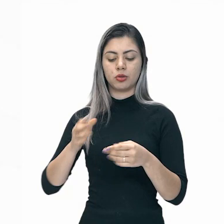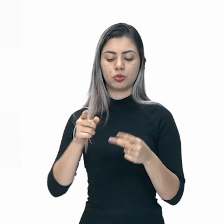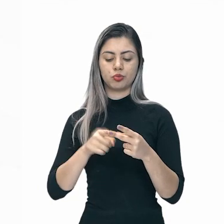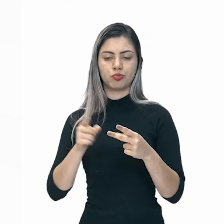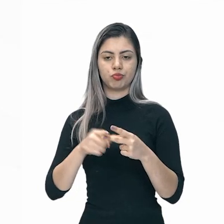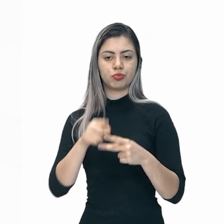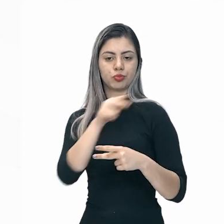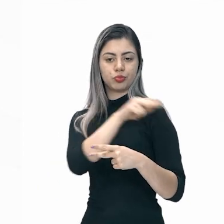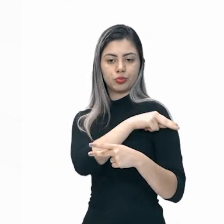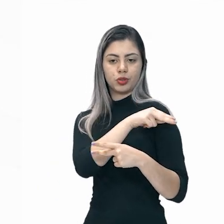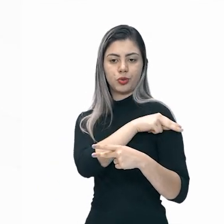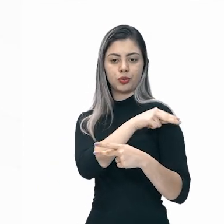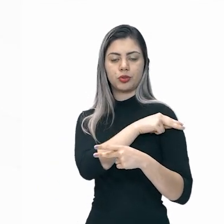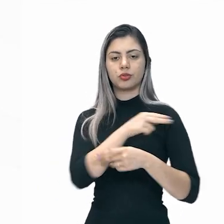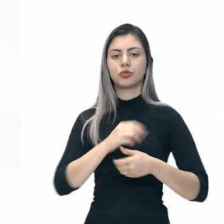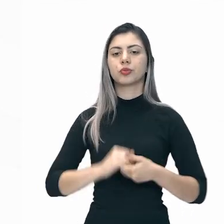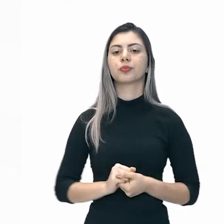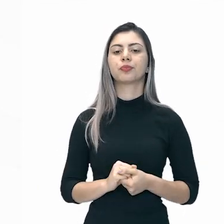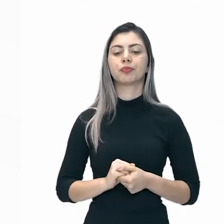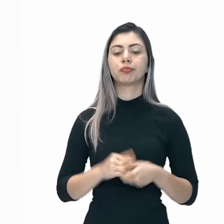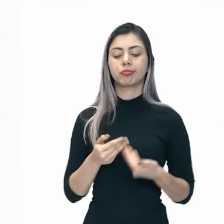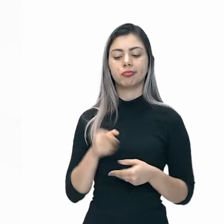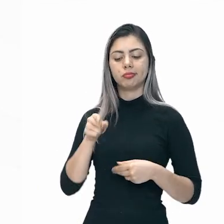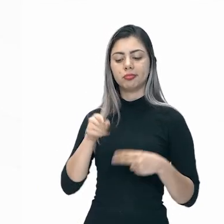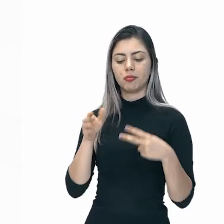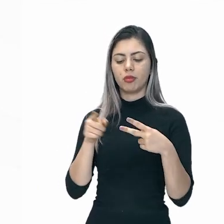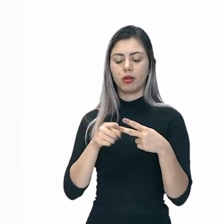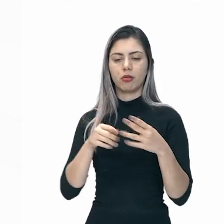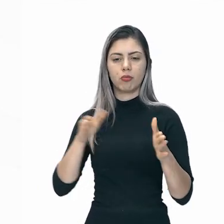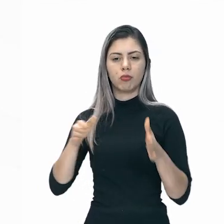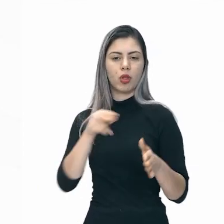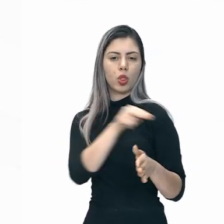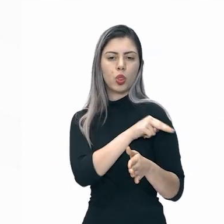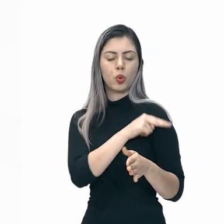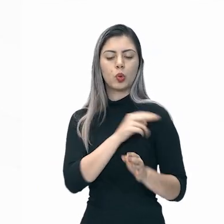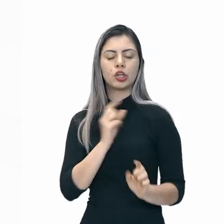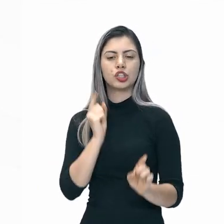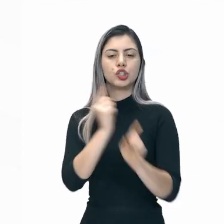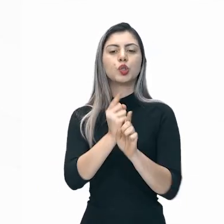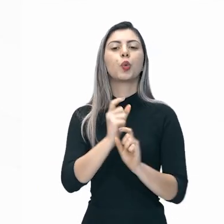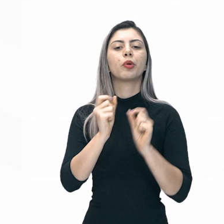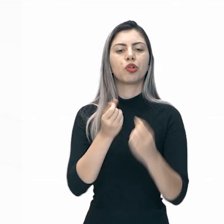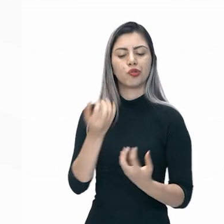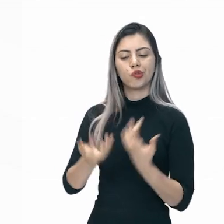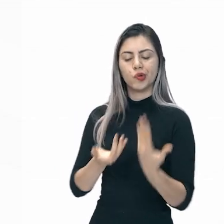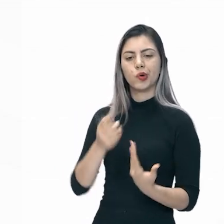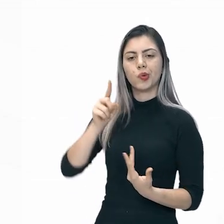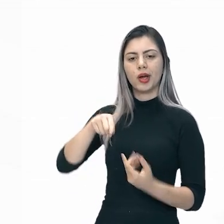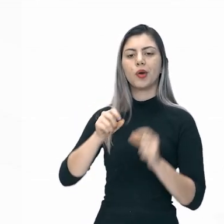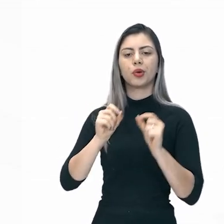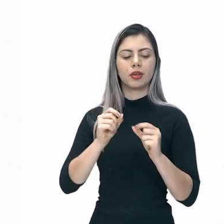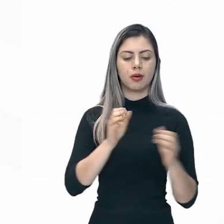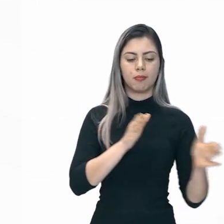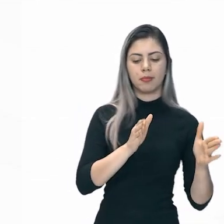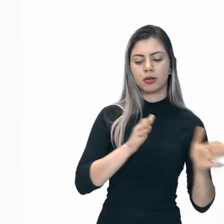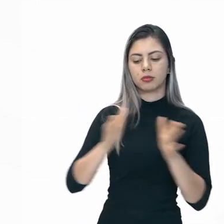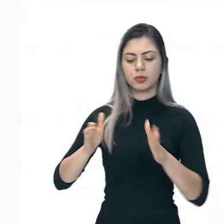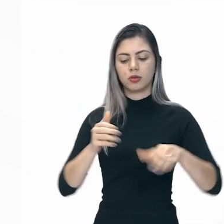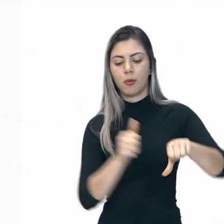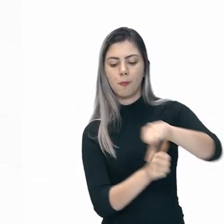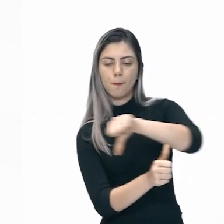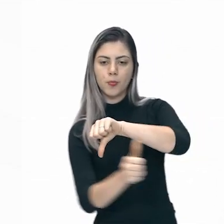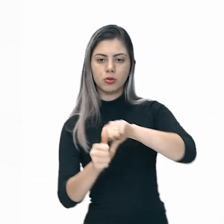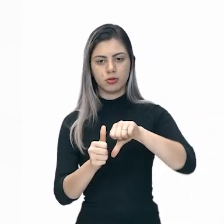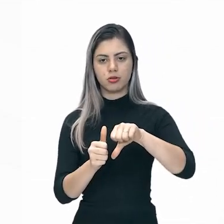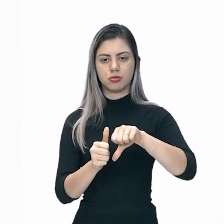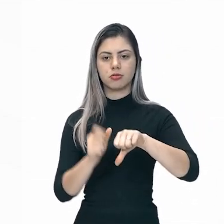vem de novo. Então, o Neolítico, a descoberta e o controle do fogo marcaram a transição do